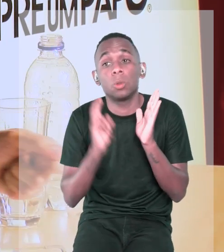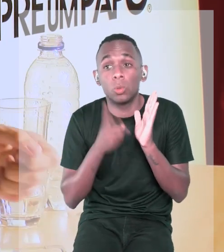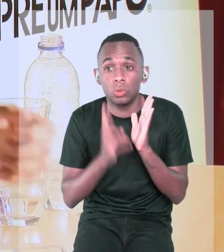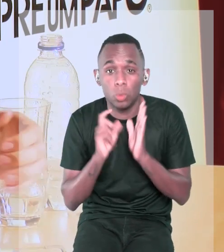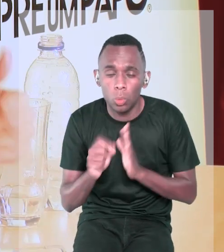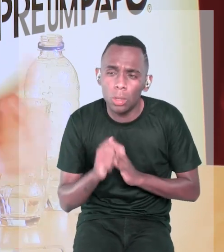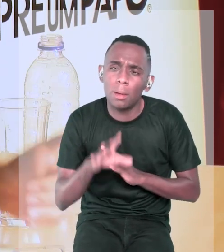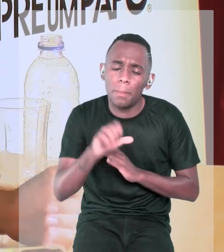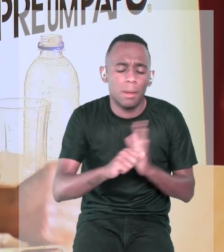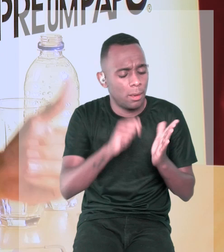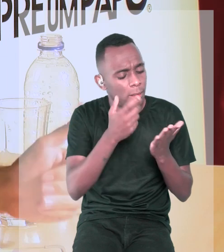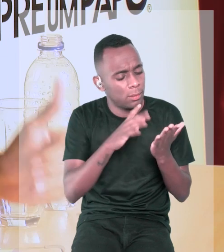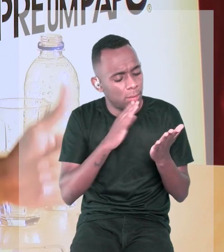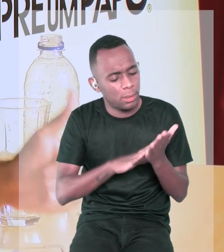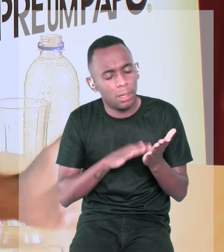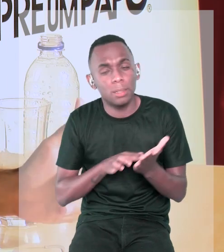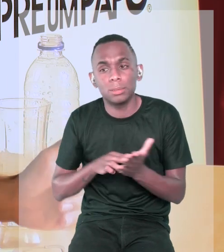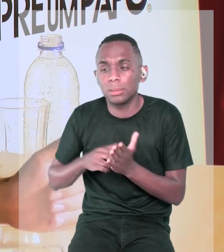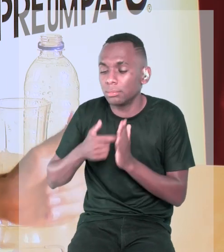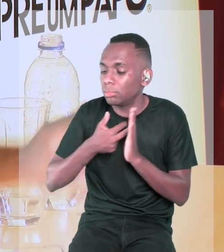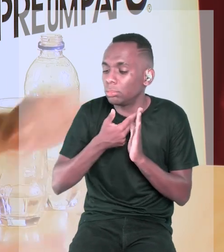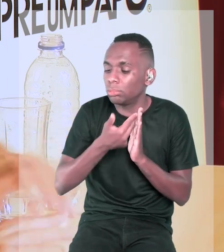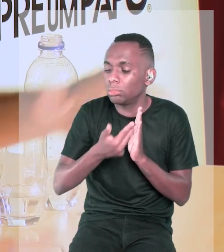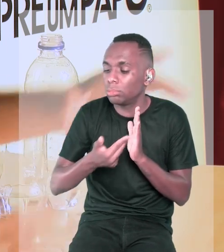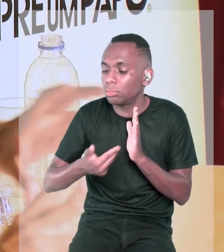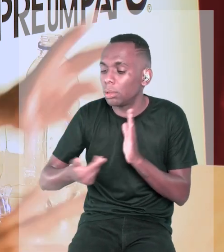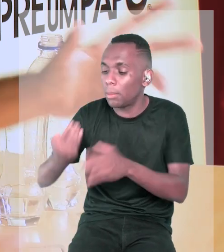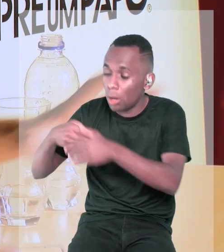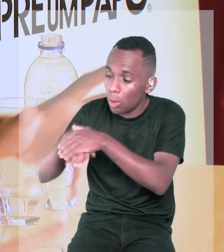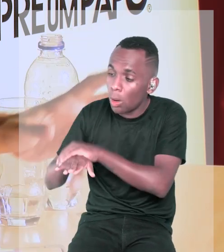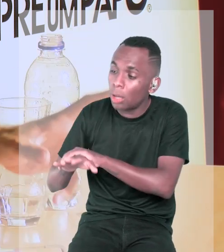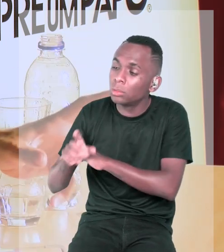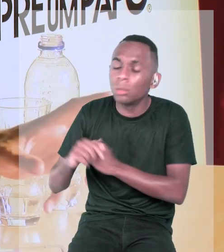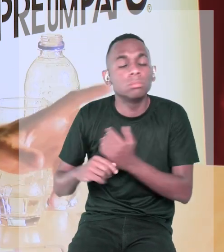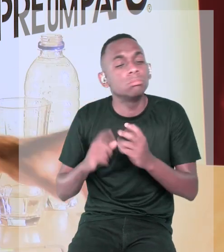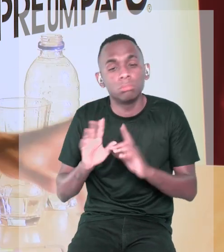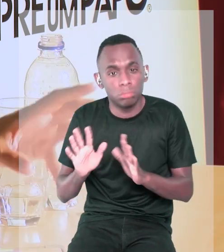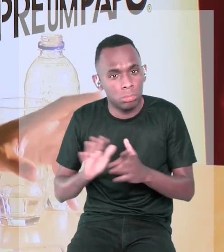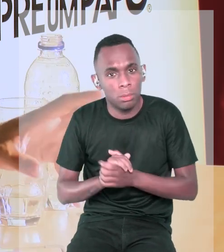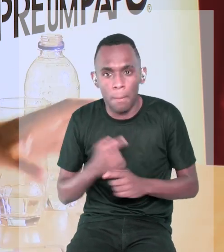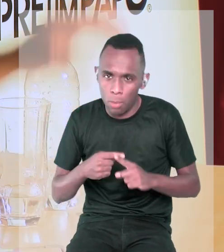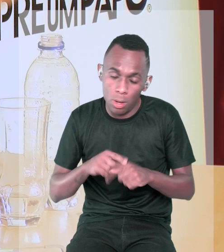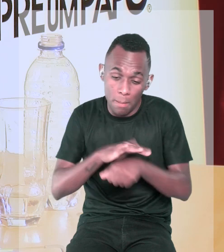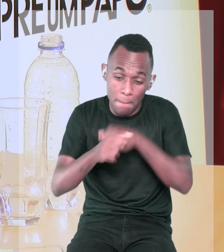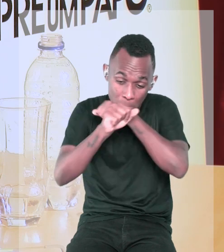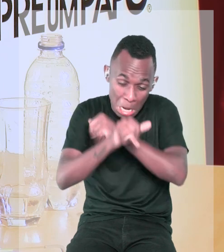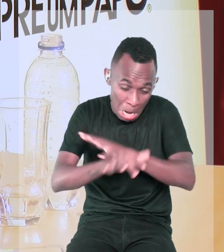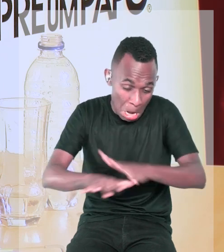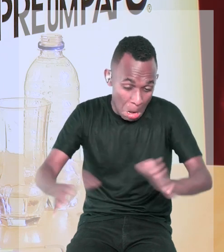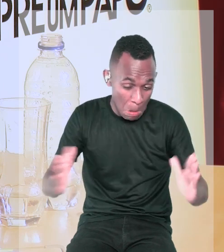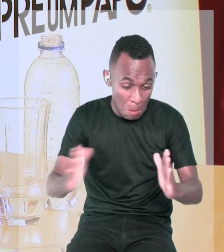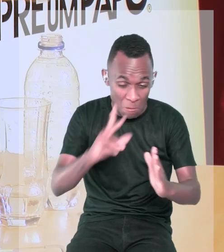carta no correio, ele põe pandemia, momento brabo da pandemia, ele põe luva, põe não sei o que, tará, e a carta